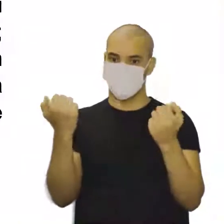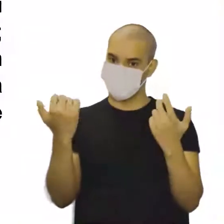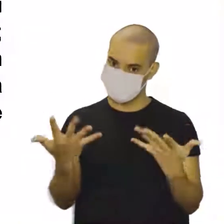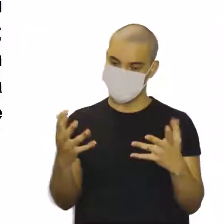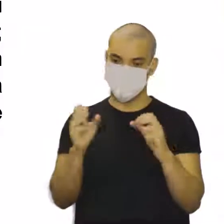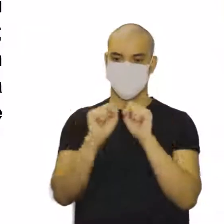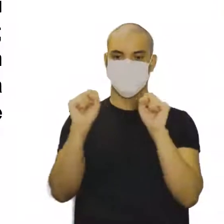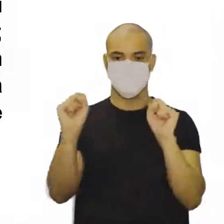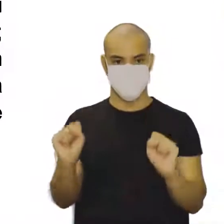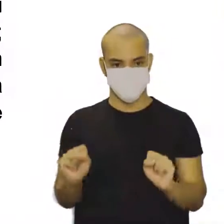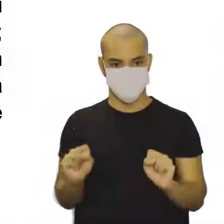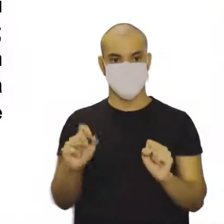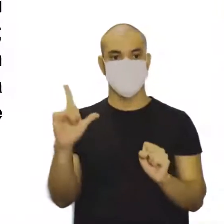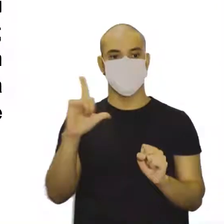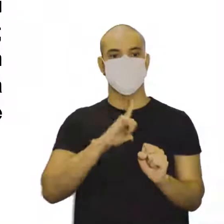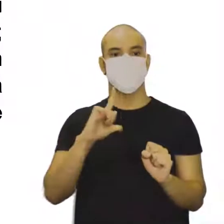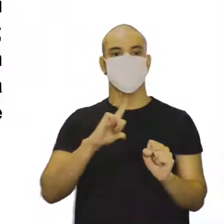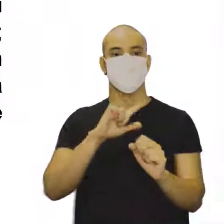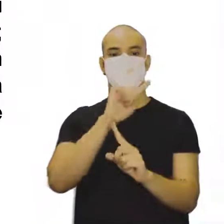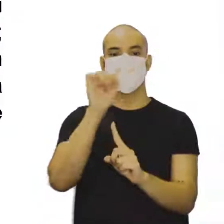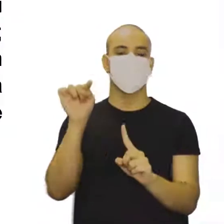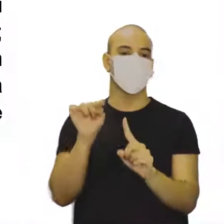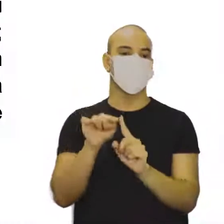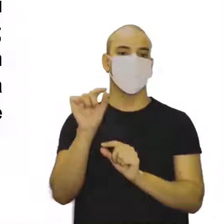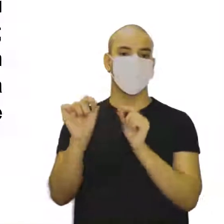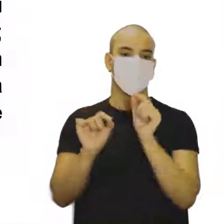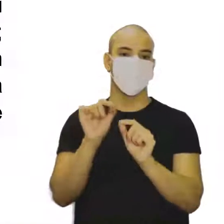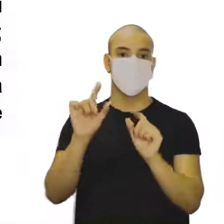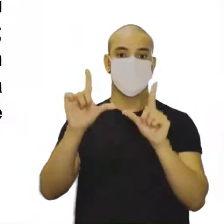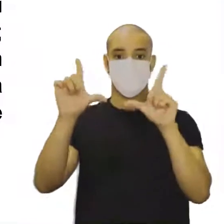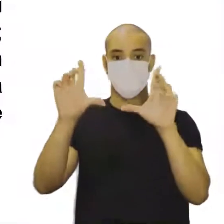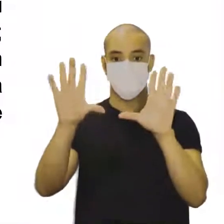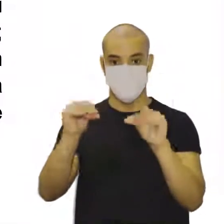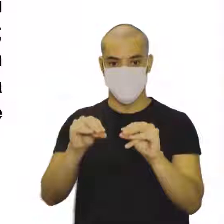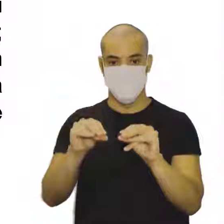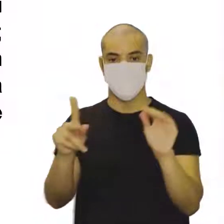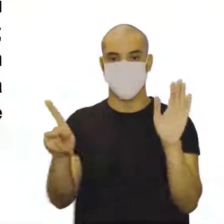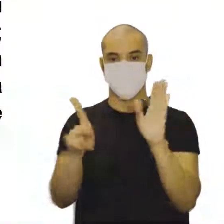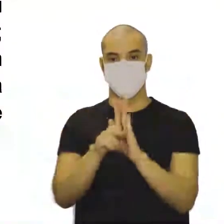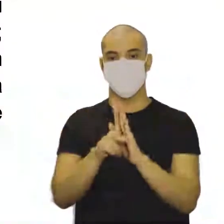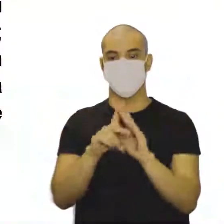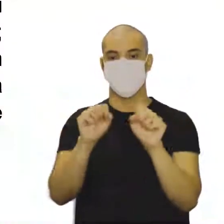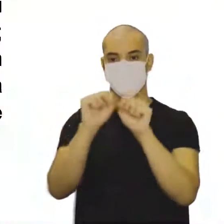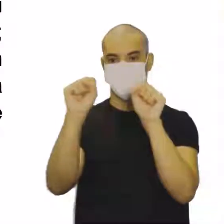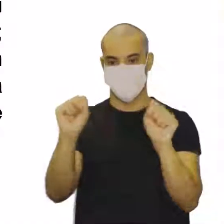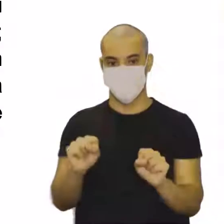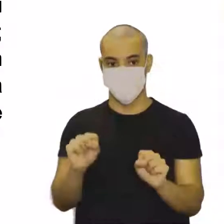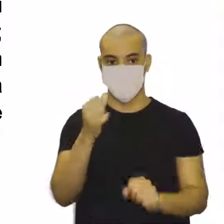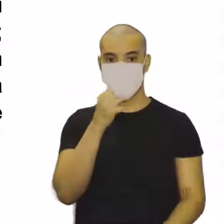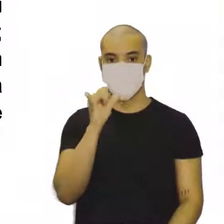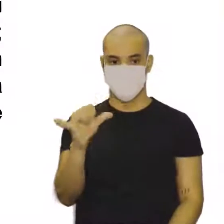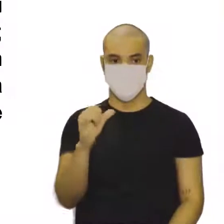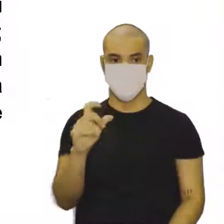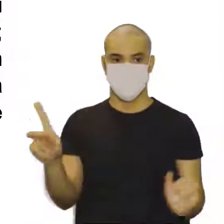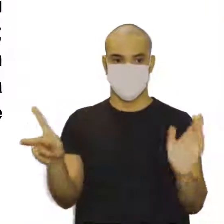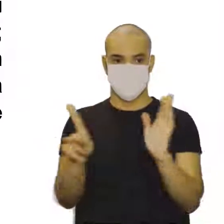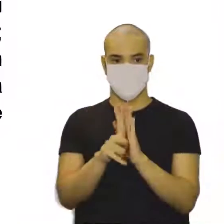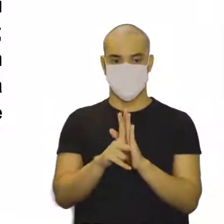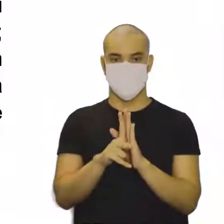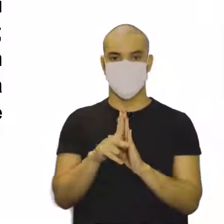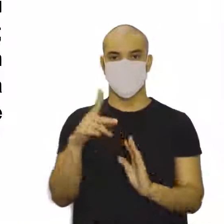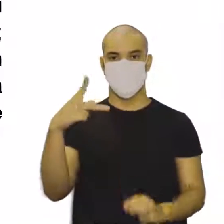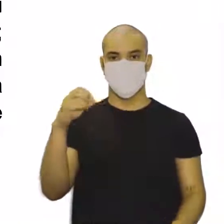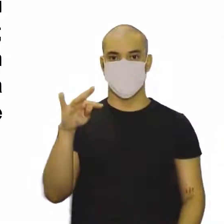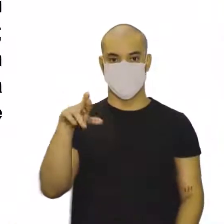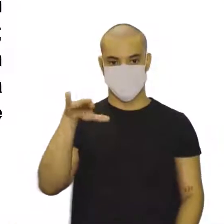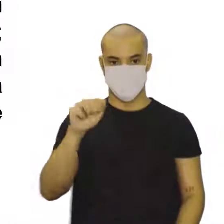né? Sistemas que têm o objetivo de desligar a parcela do sistema elétrico de